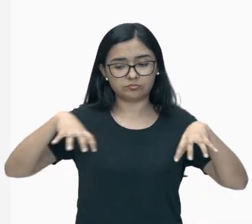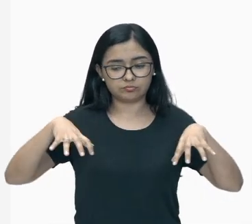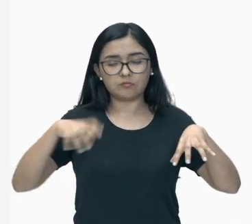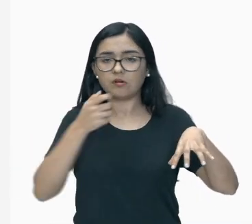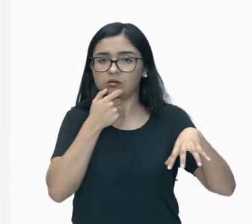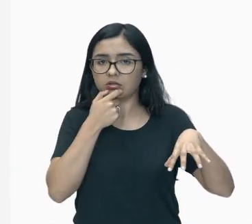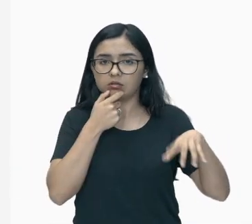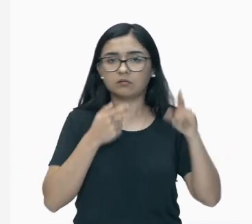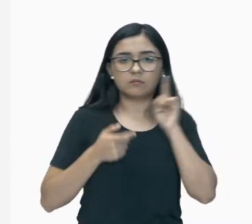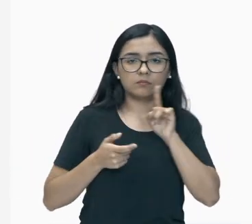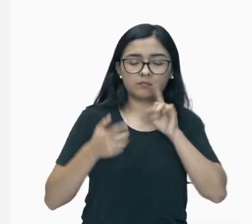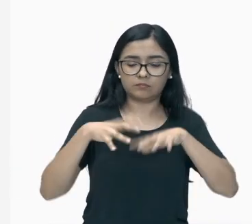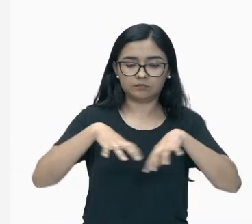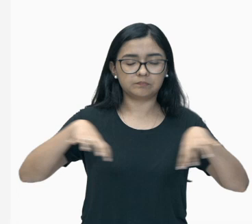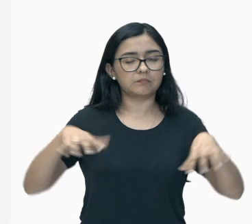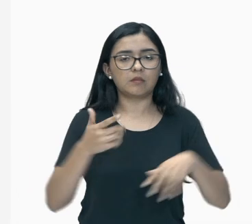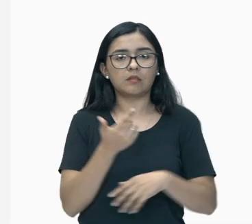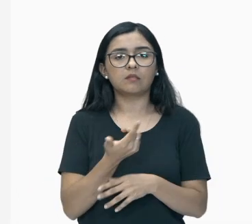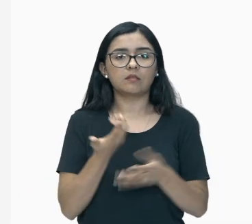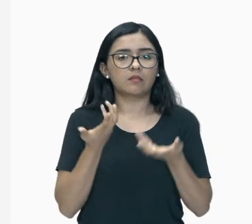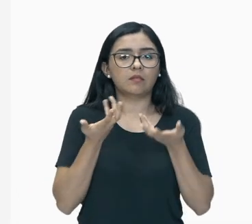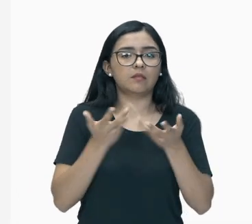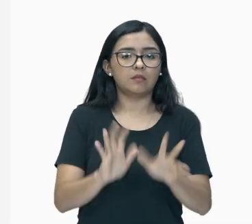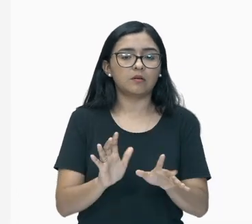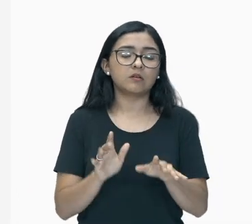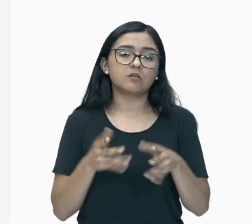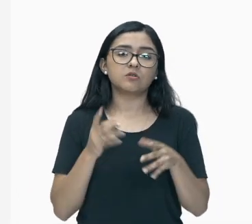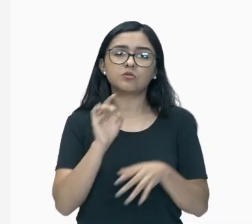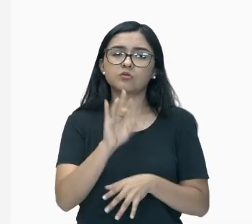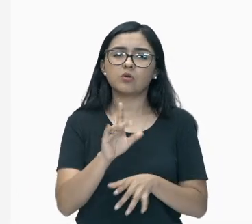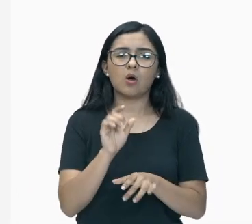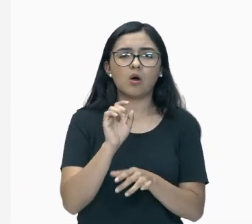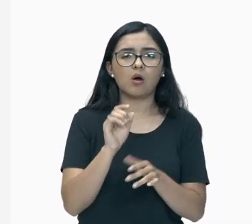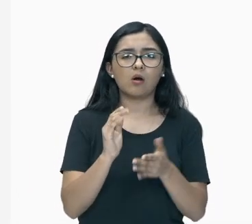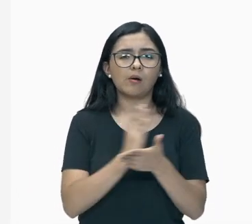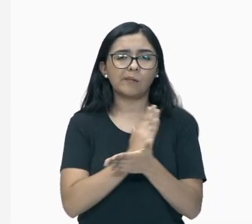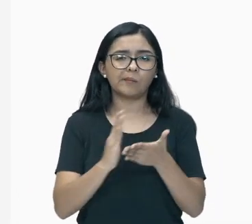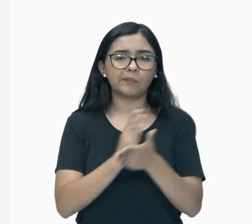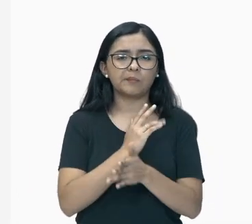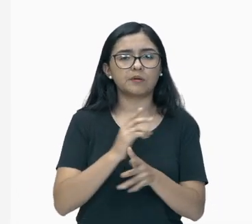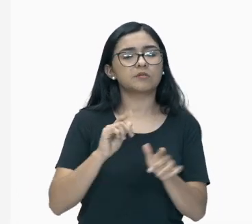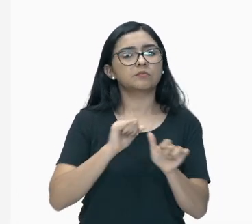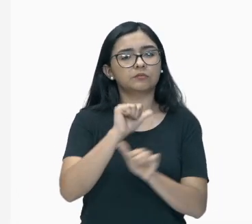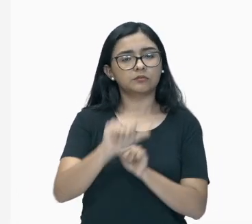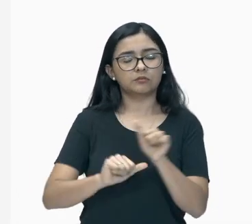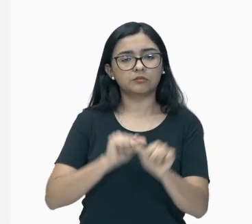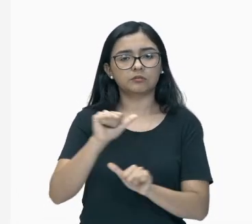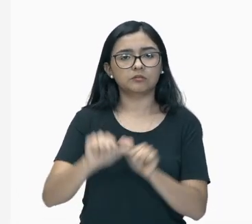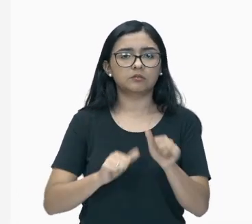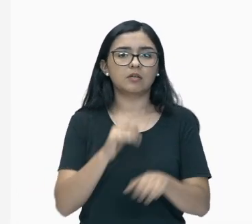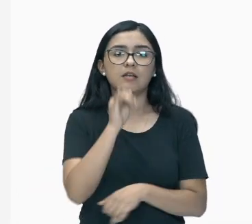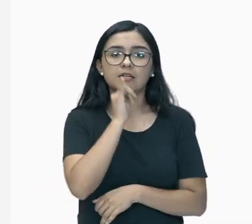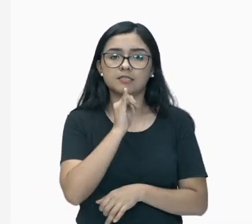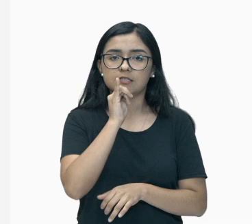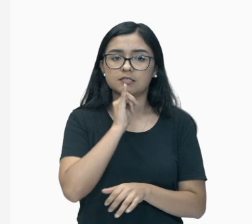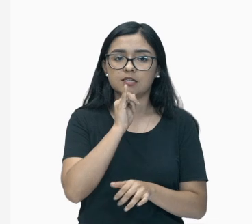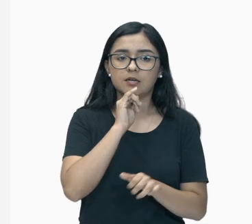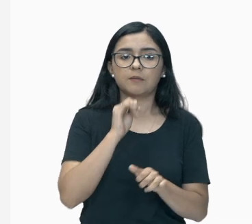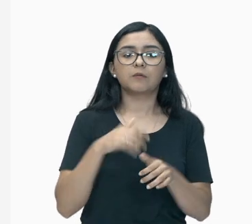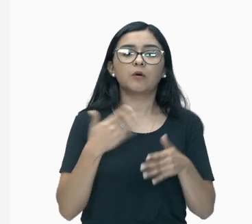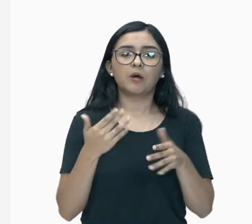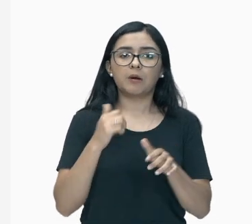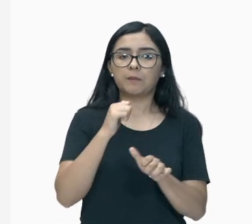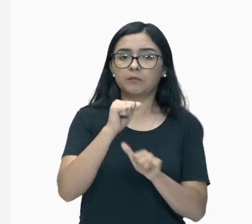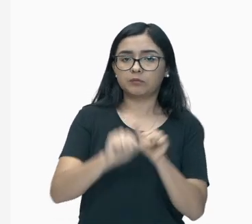que o parlamento inglês fizesse pequenas modificações na Constituição. Por exemplo, revogar as leis que prejudicavam